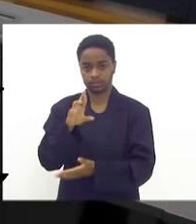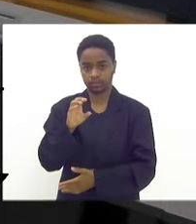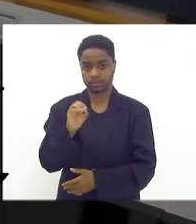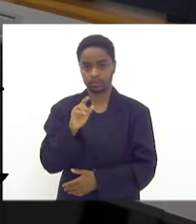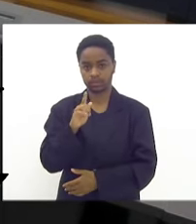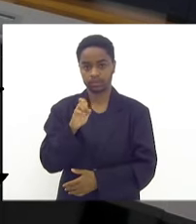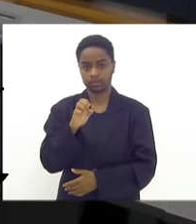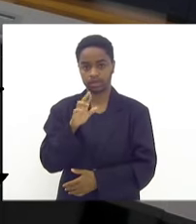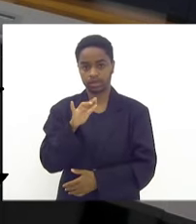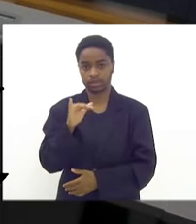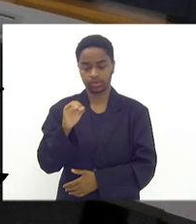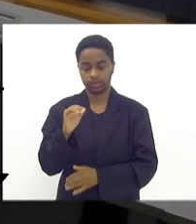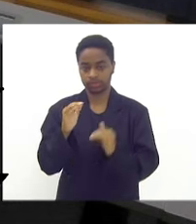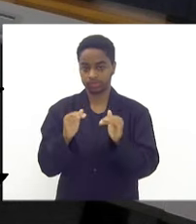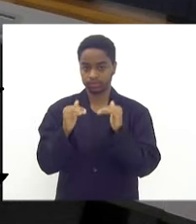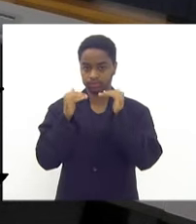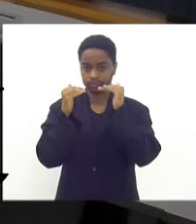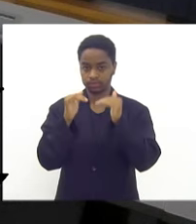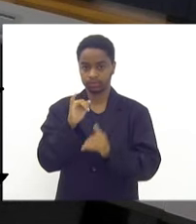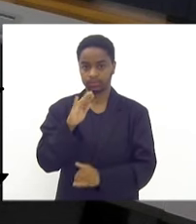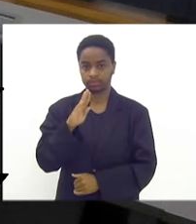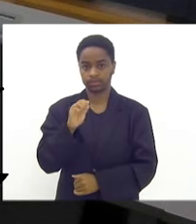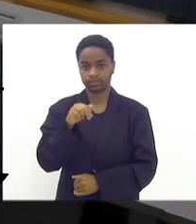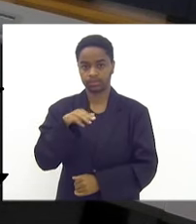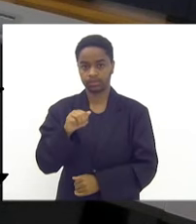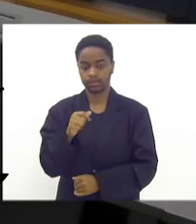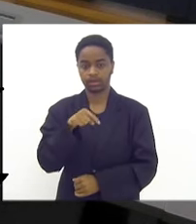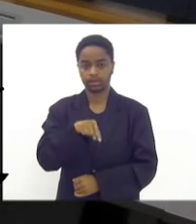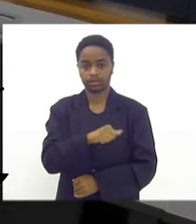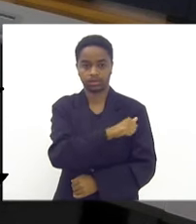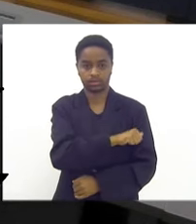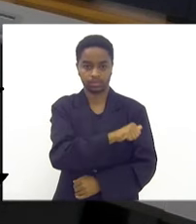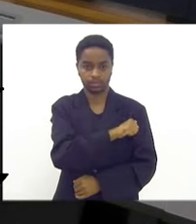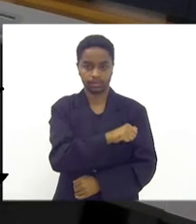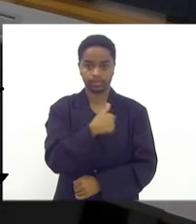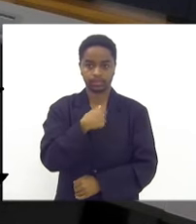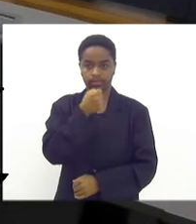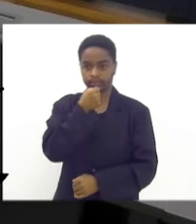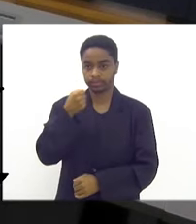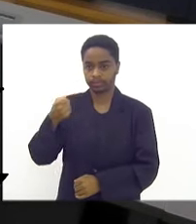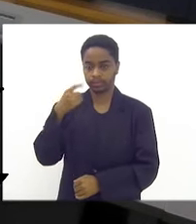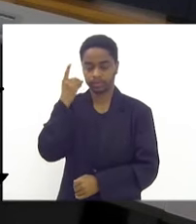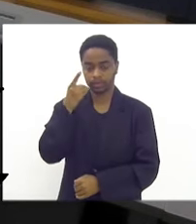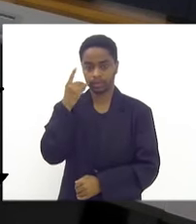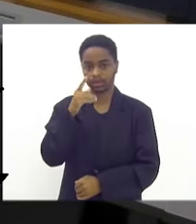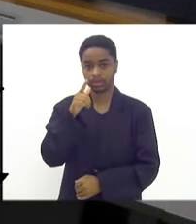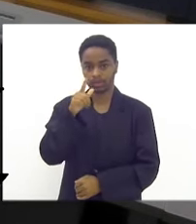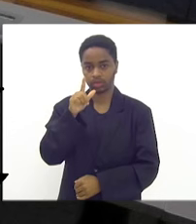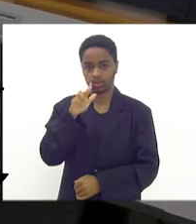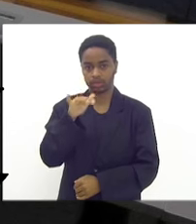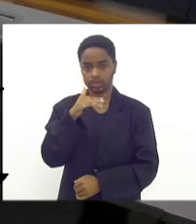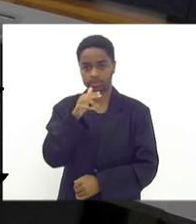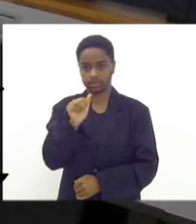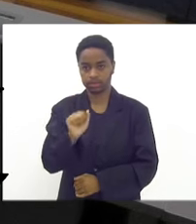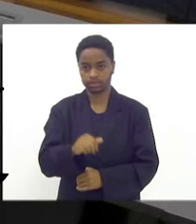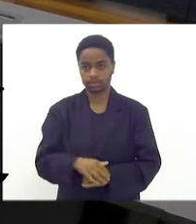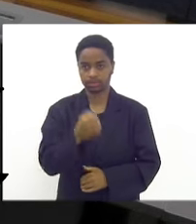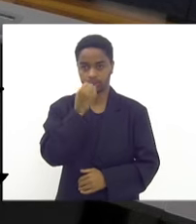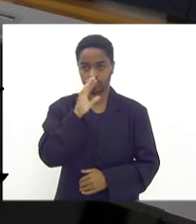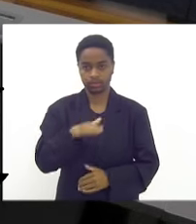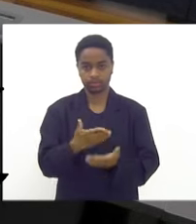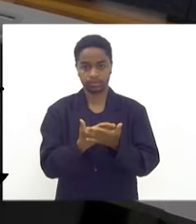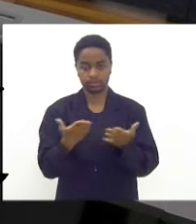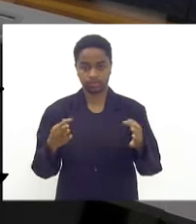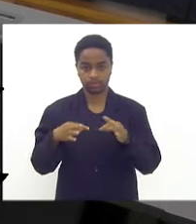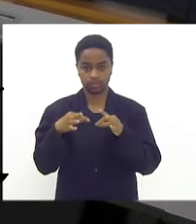Geraldo roco superintendente do Ibama do Rio R de Janeiro quero aqui passar a palavra pra deputada Lucinha boa tarde